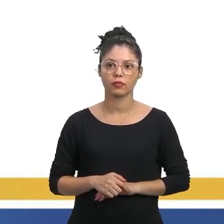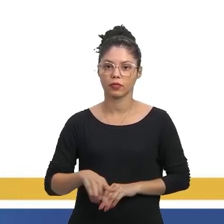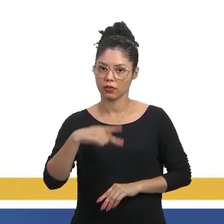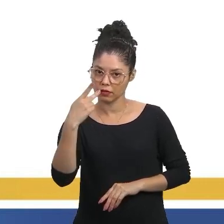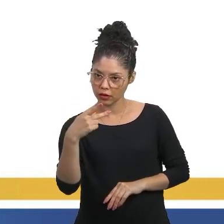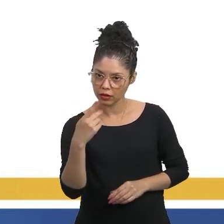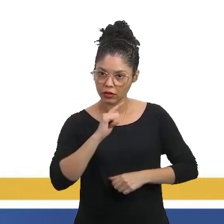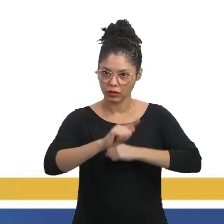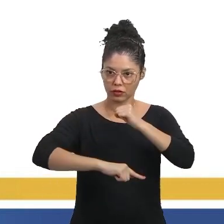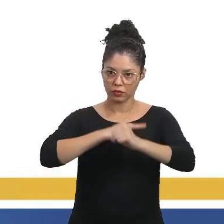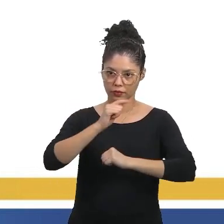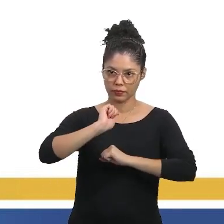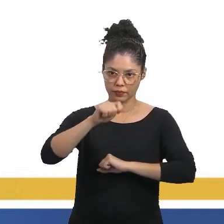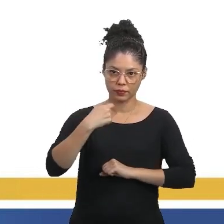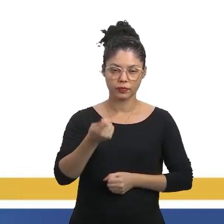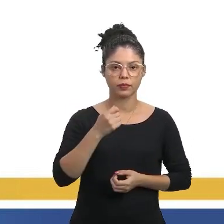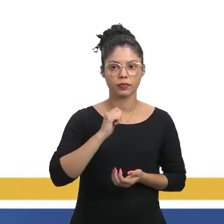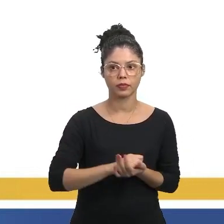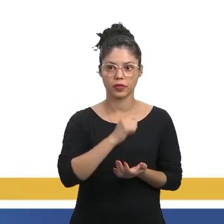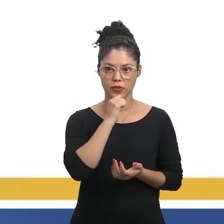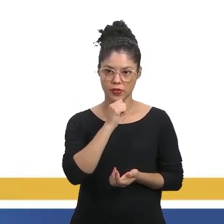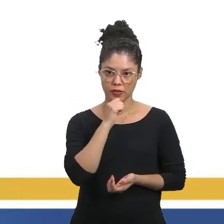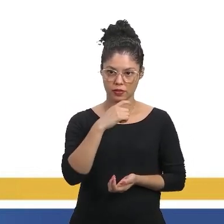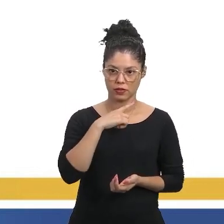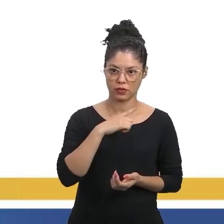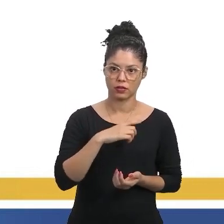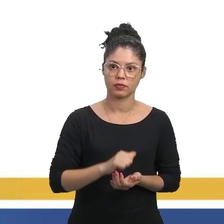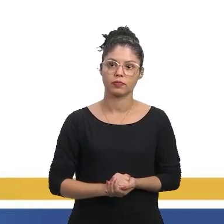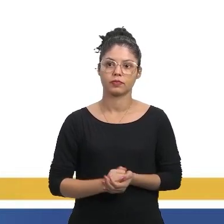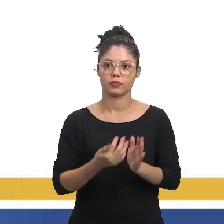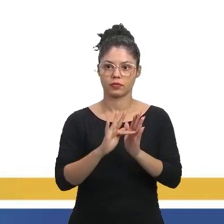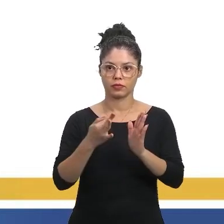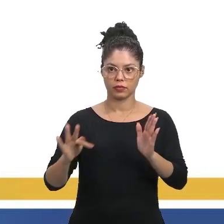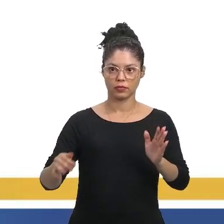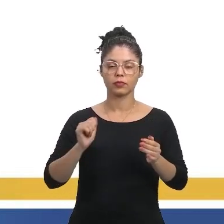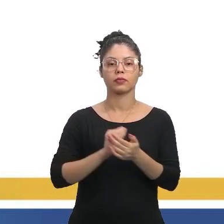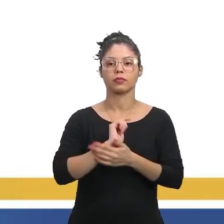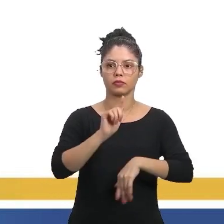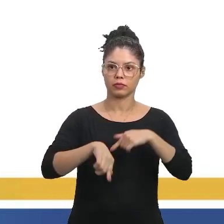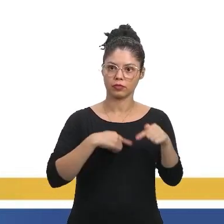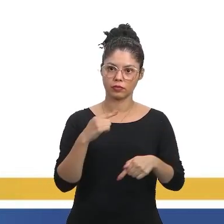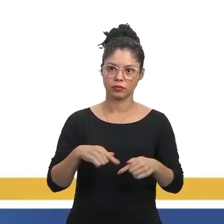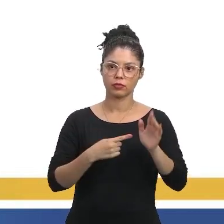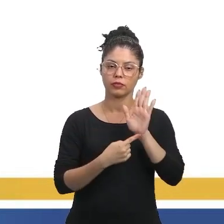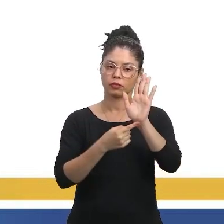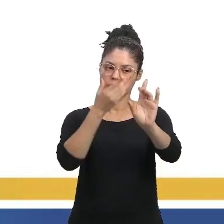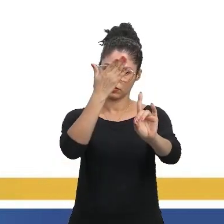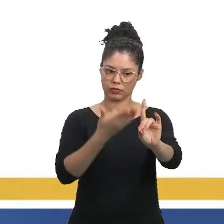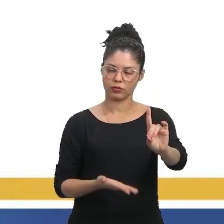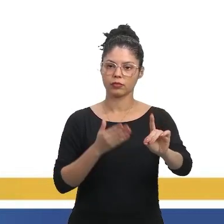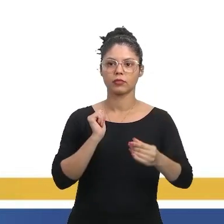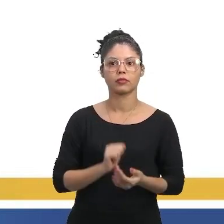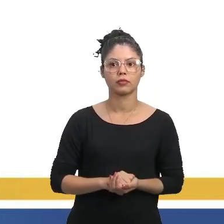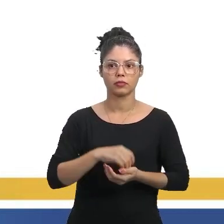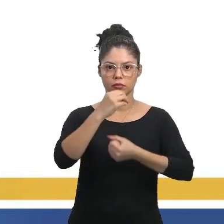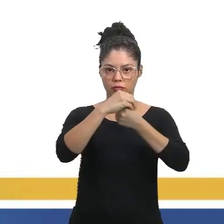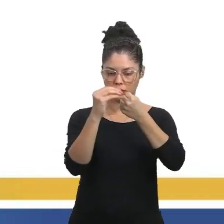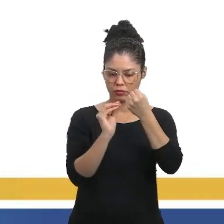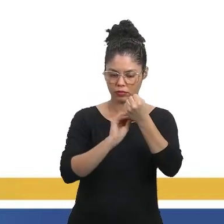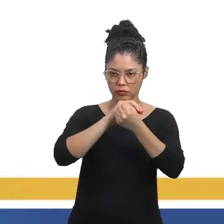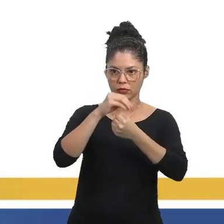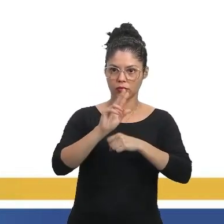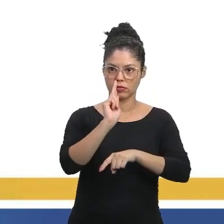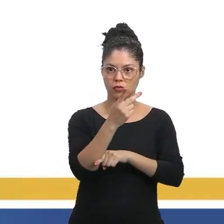Falando de átomo, falando de simbologia, aí nós temos as fórmulas químicas, que é a representação das moléculas, por